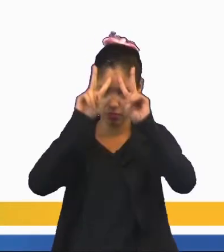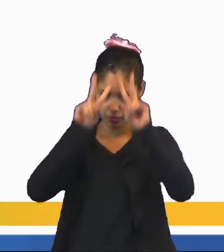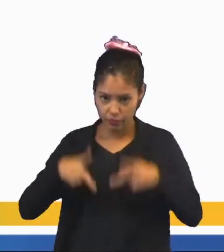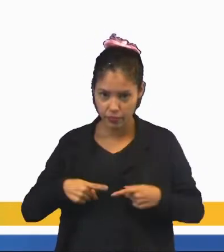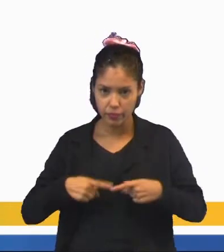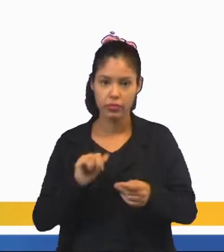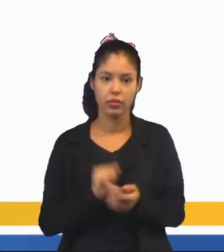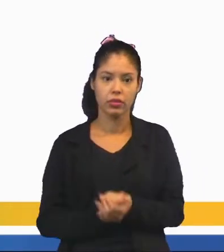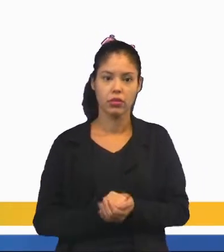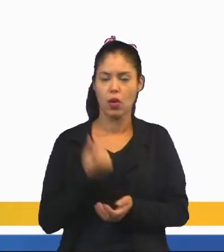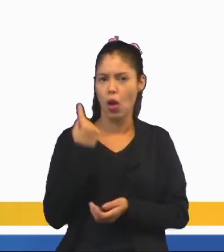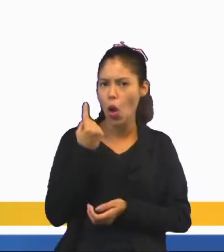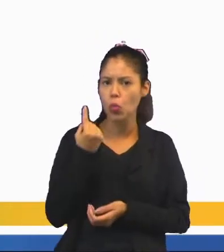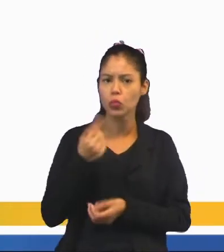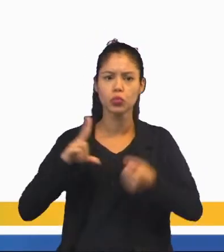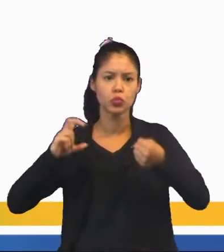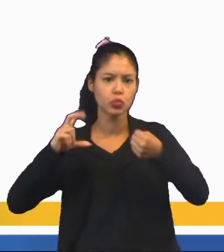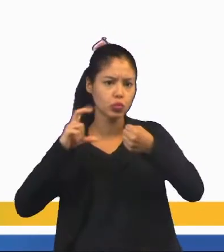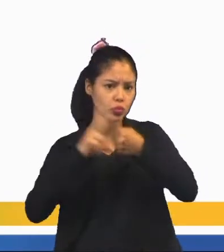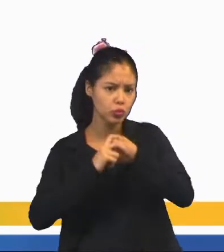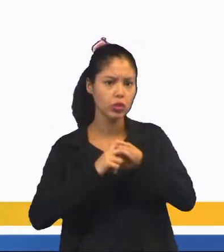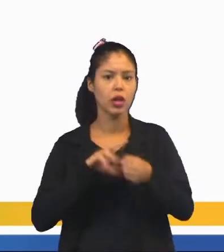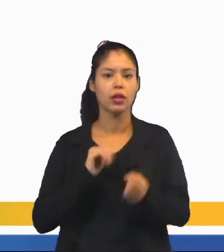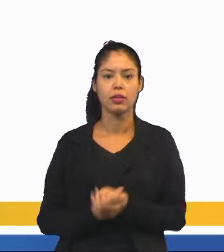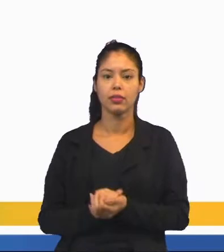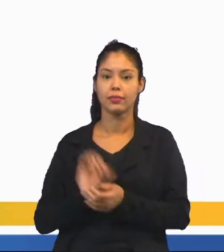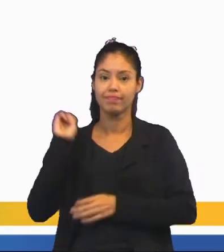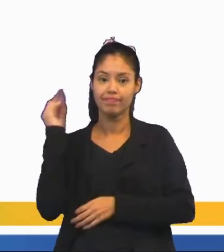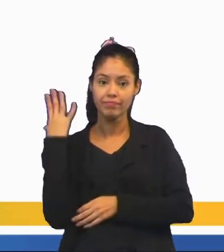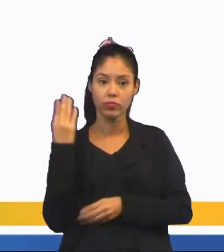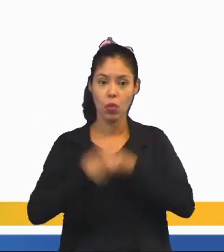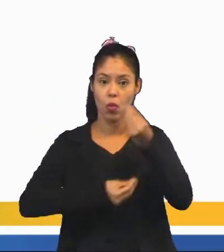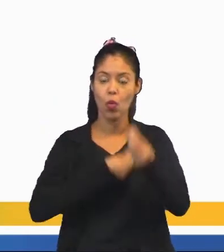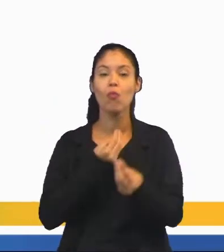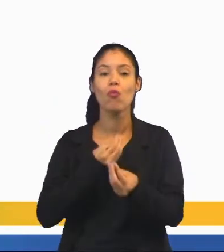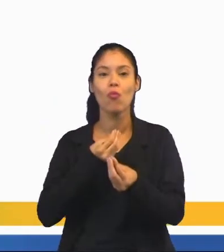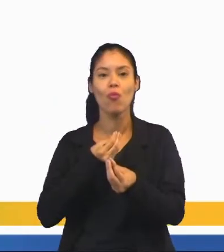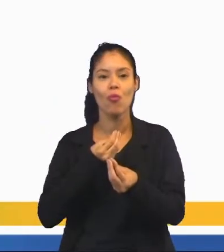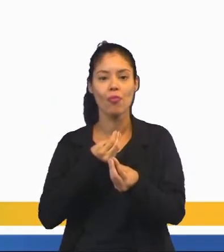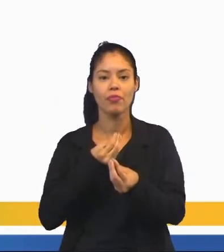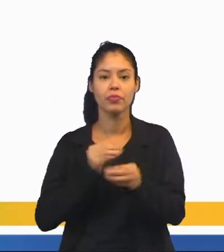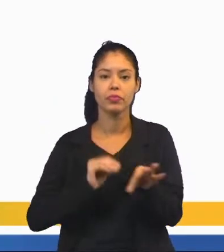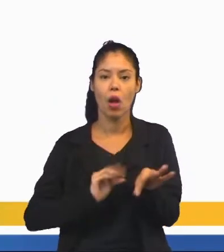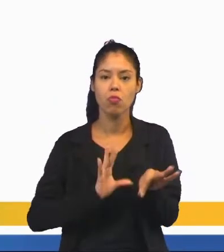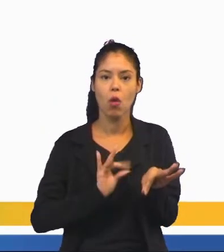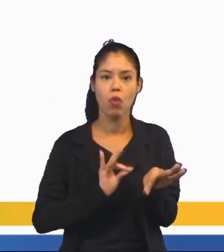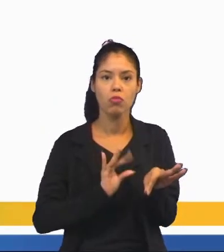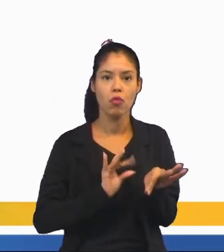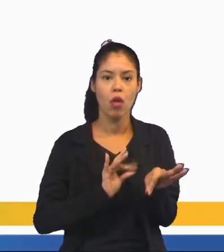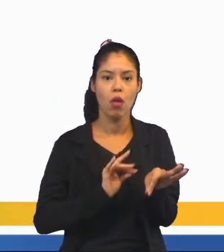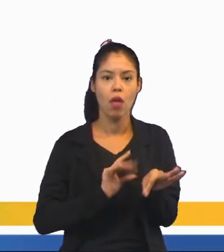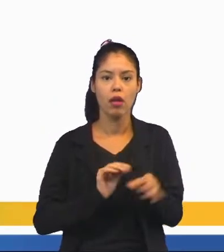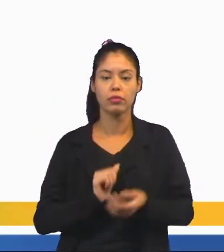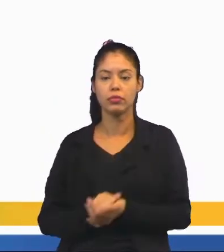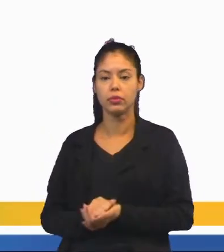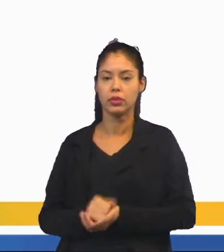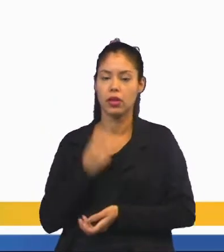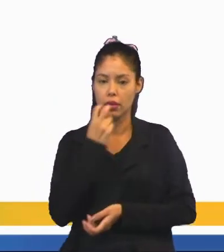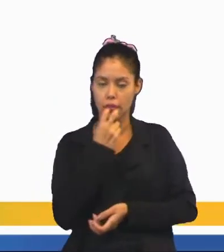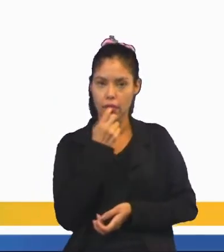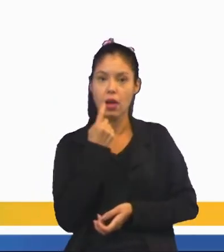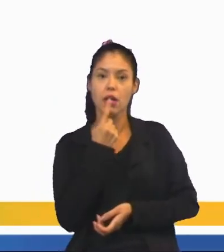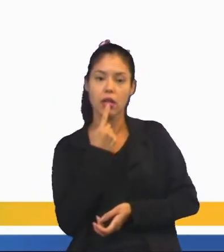papilomavírus humano. É um vírus que infecta tanto mucosas, oral, genital e